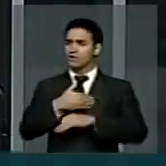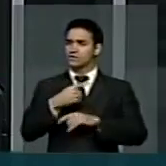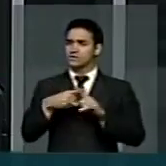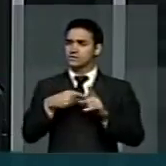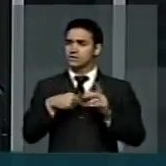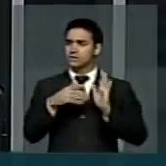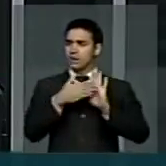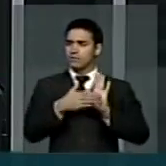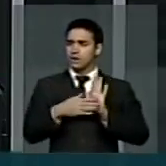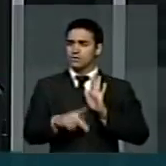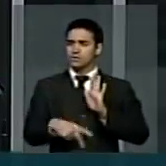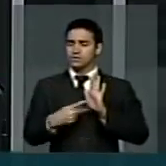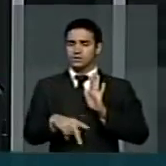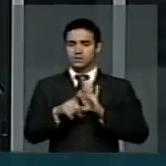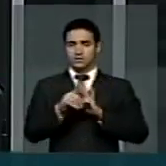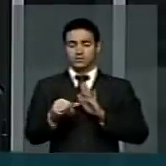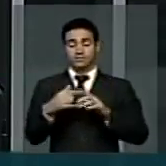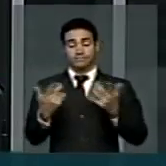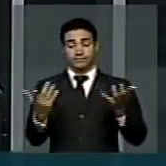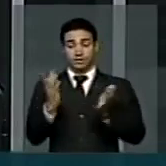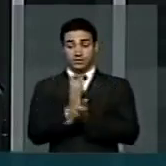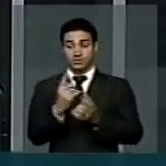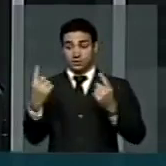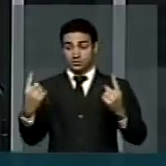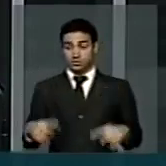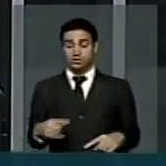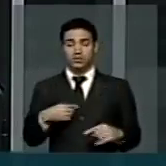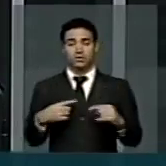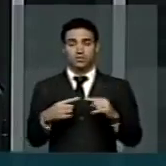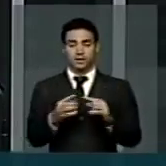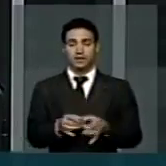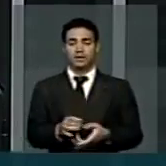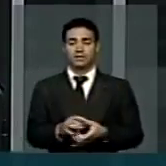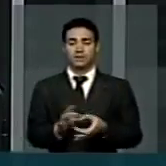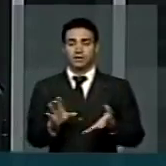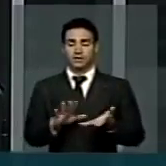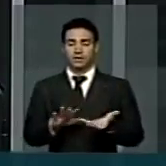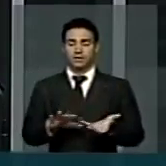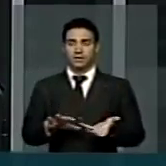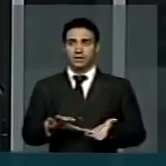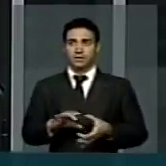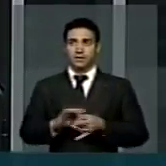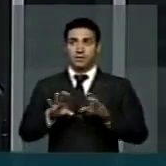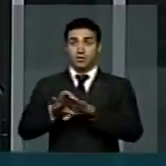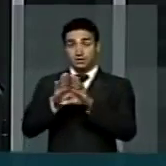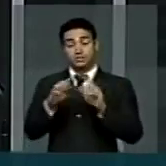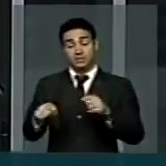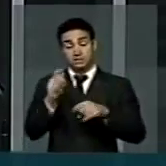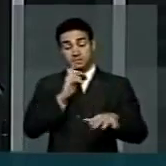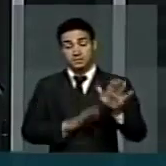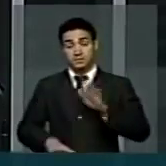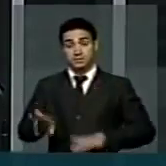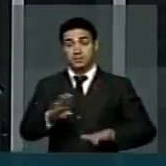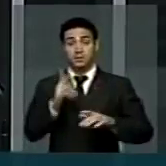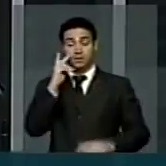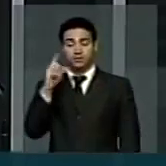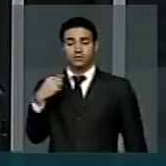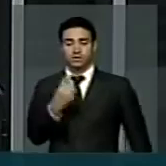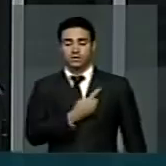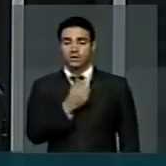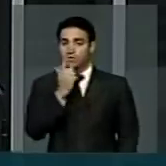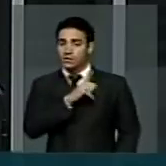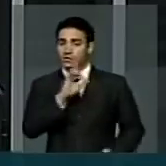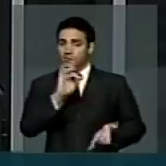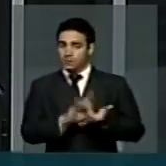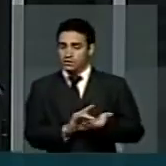legislativa. Por mais que essa disputa faça parte da democracia, é necessário prudência para que tenhamos realmente um